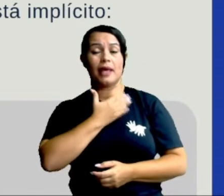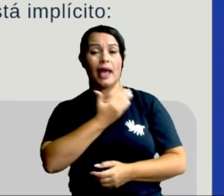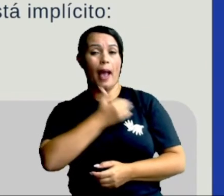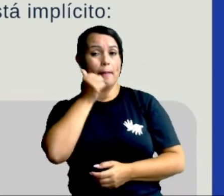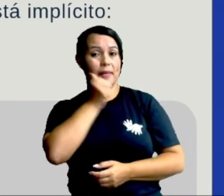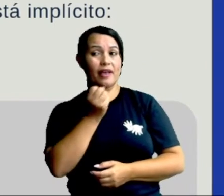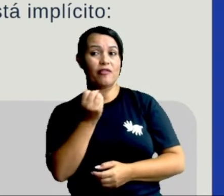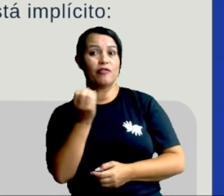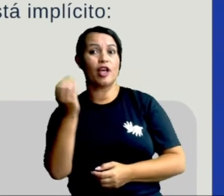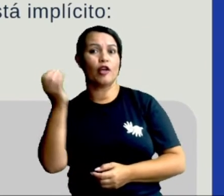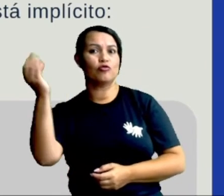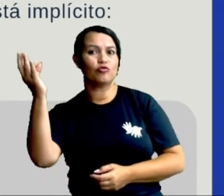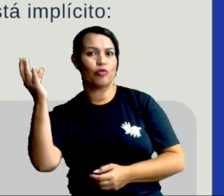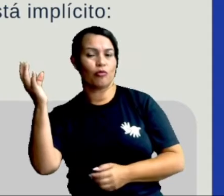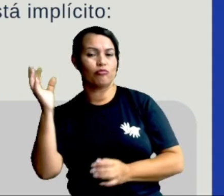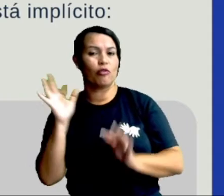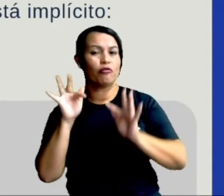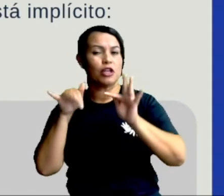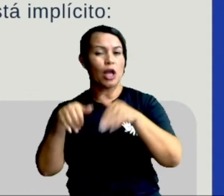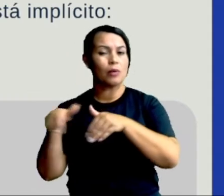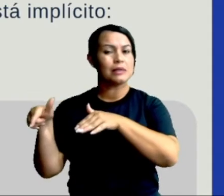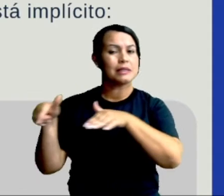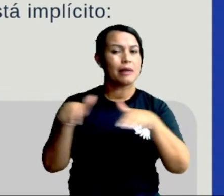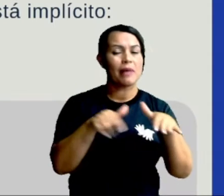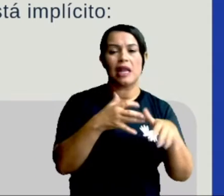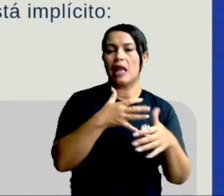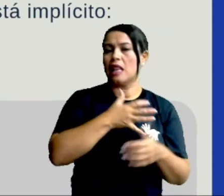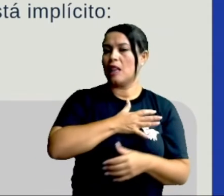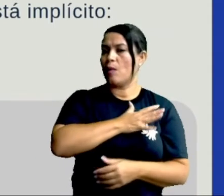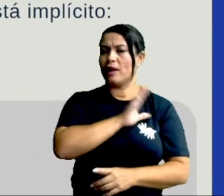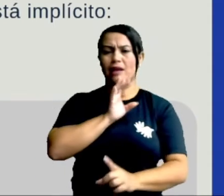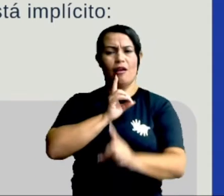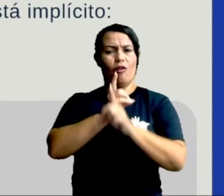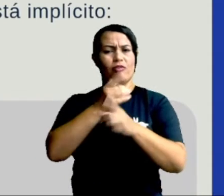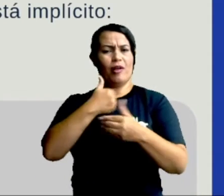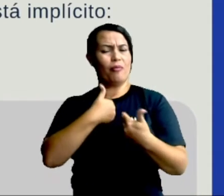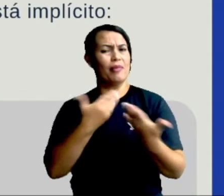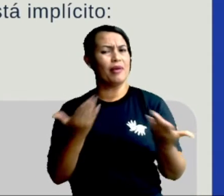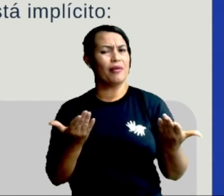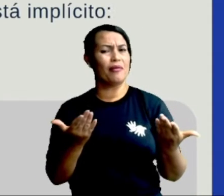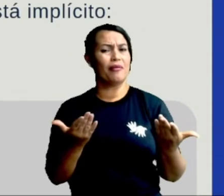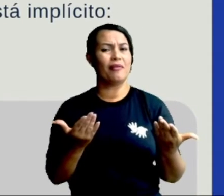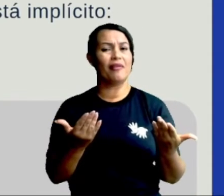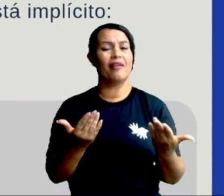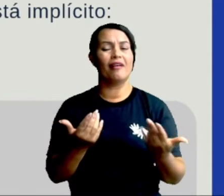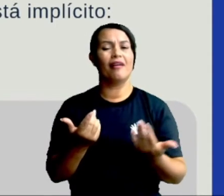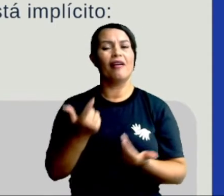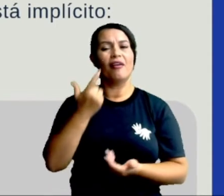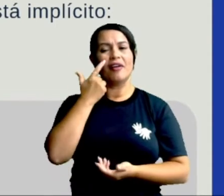viajou no fim de semana, não queria se encontrar comigo. Veja aqui,